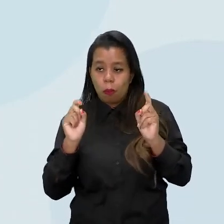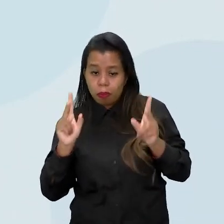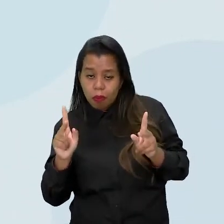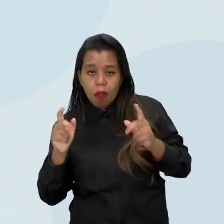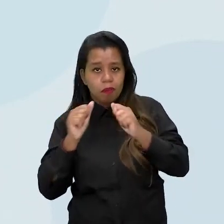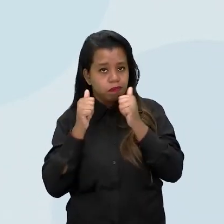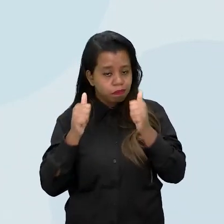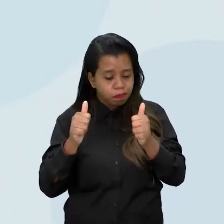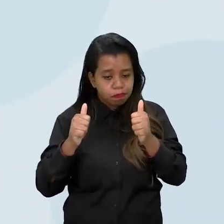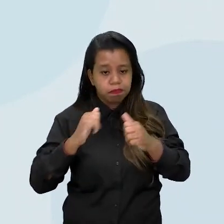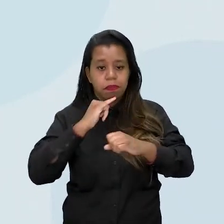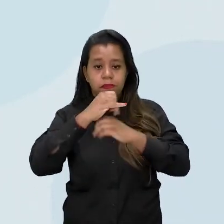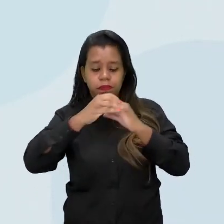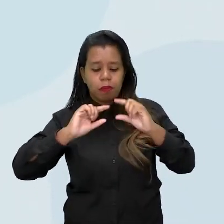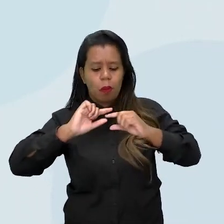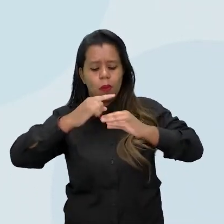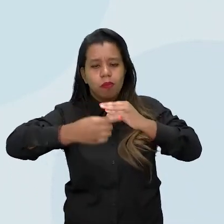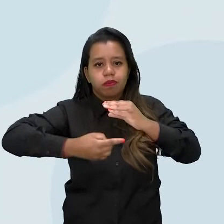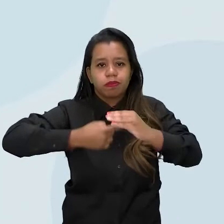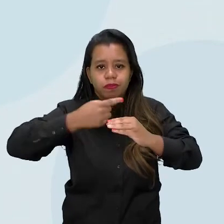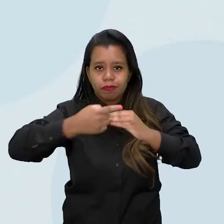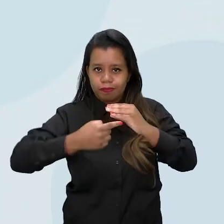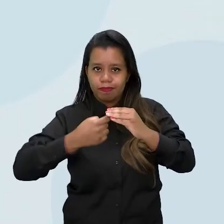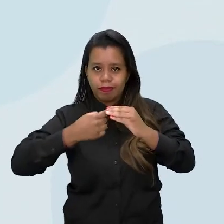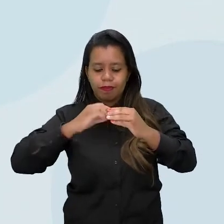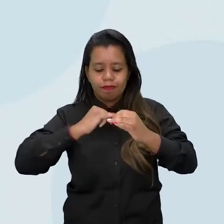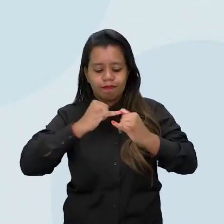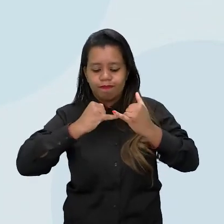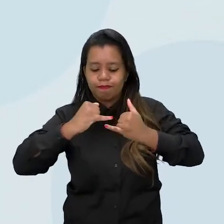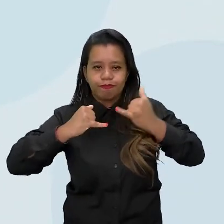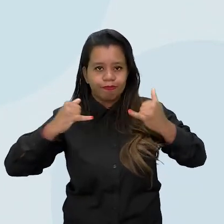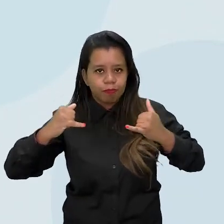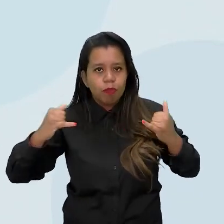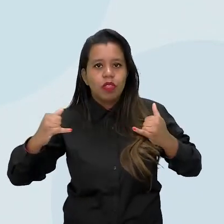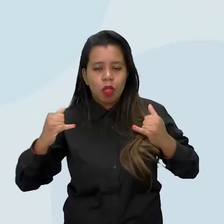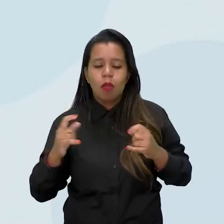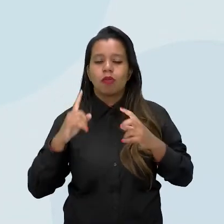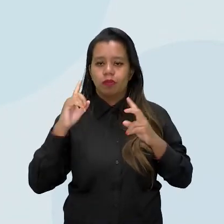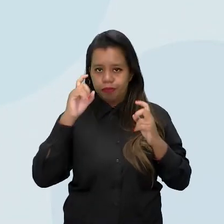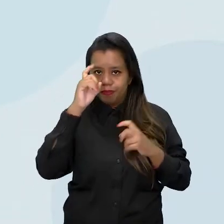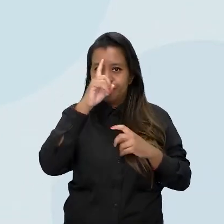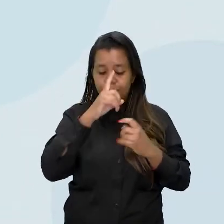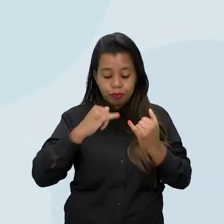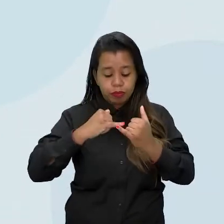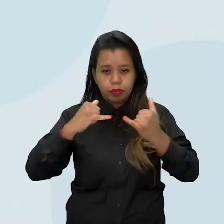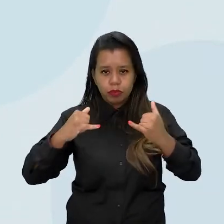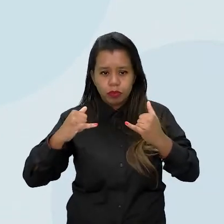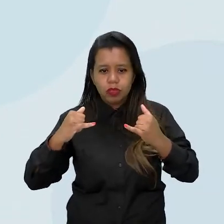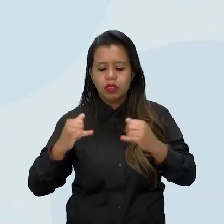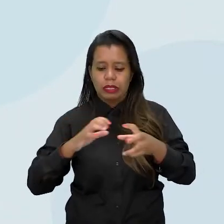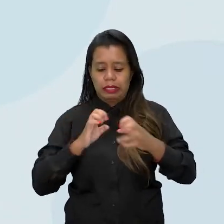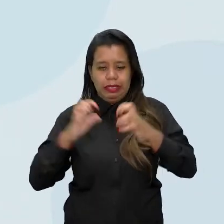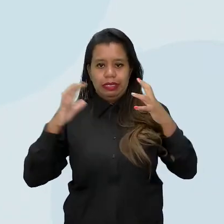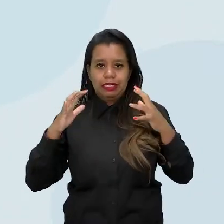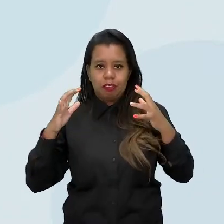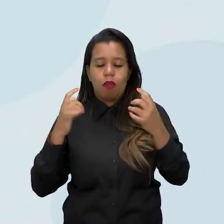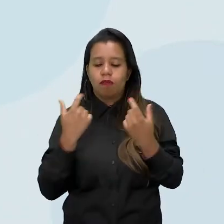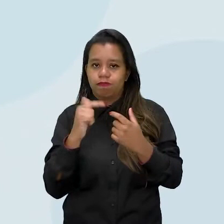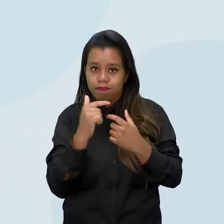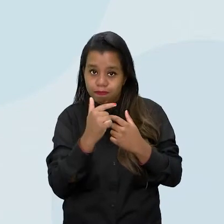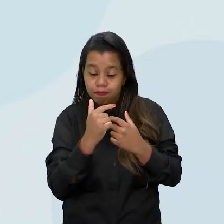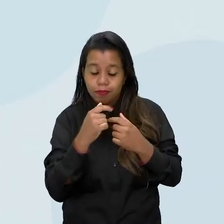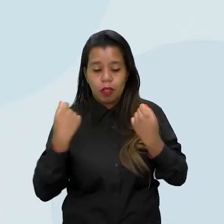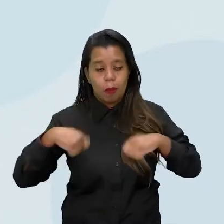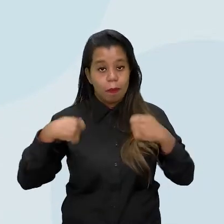aqui, essa borracha, não é bem assim que funciona. Ela se opõe, ela dificulta. Então, para você não tomar choque nem nada, esses fios